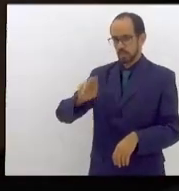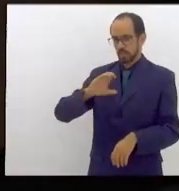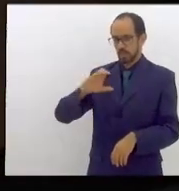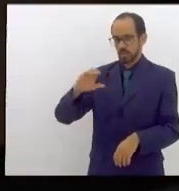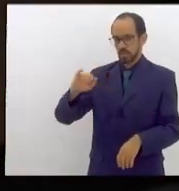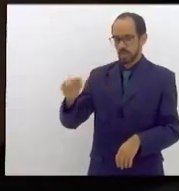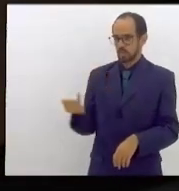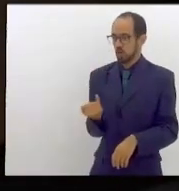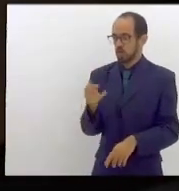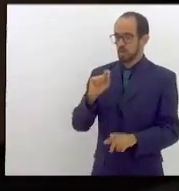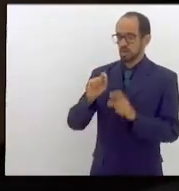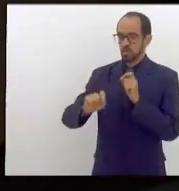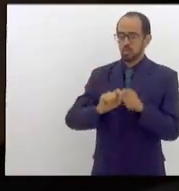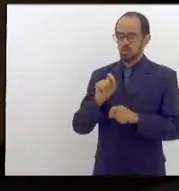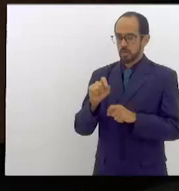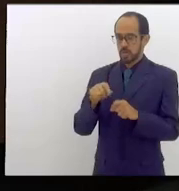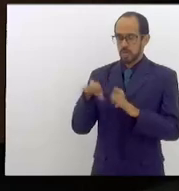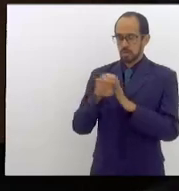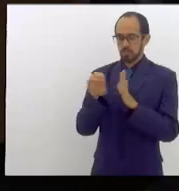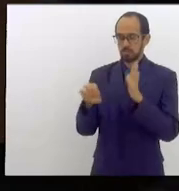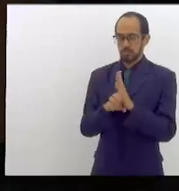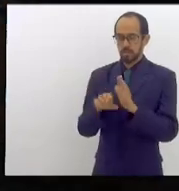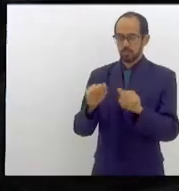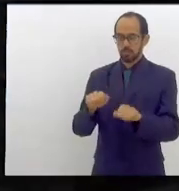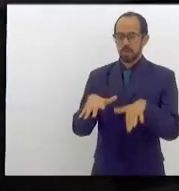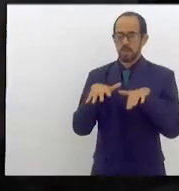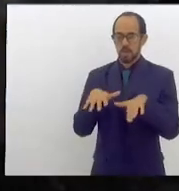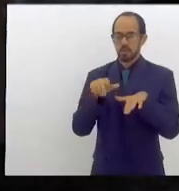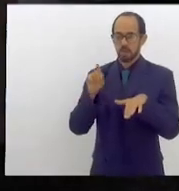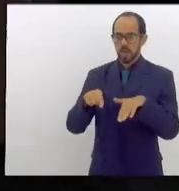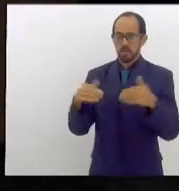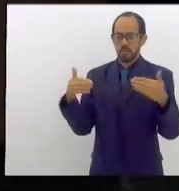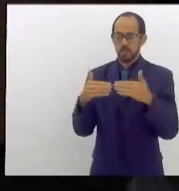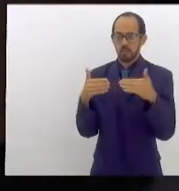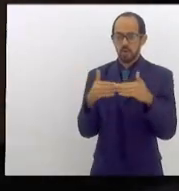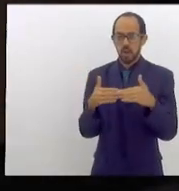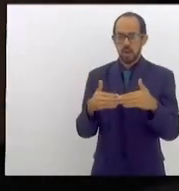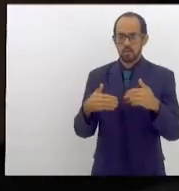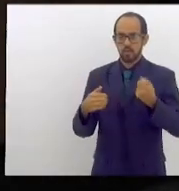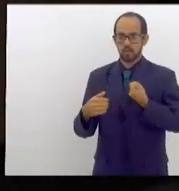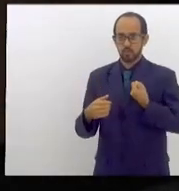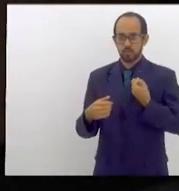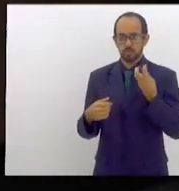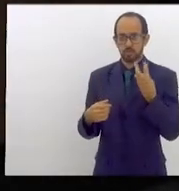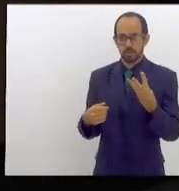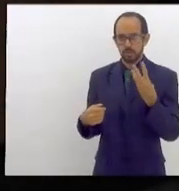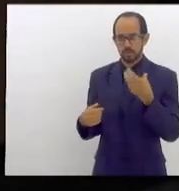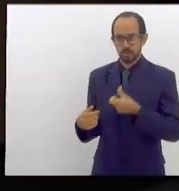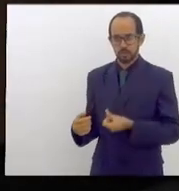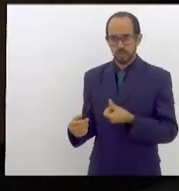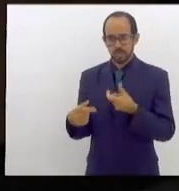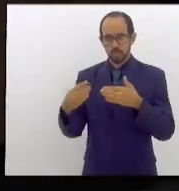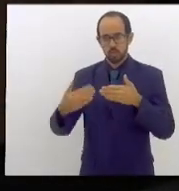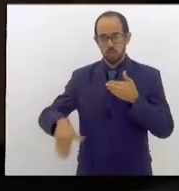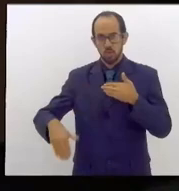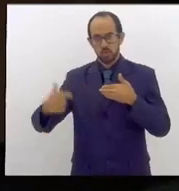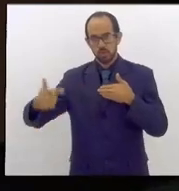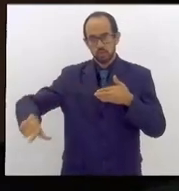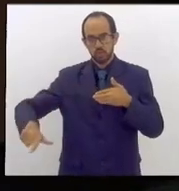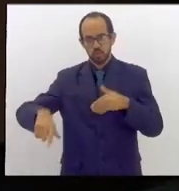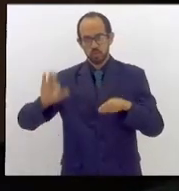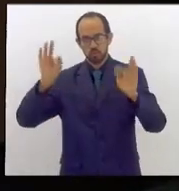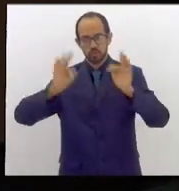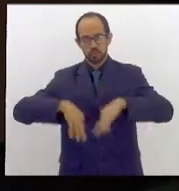ccj as emendas de plenário é favorável as emendas números 3 e 6 contrários de mais emendas